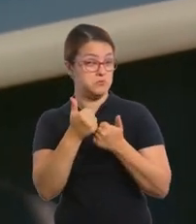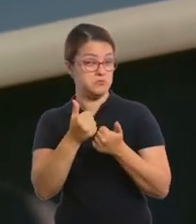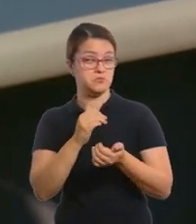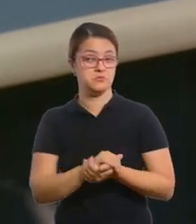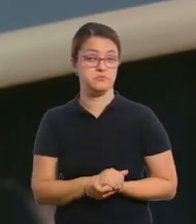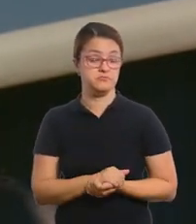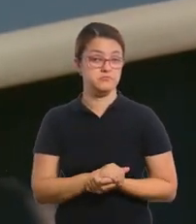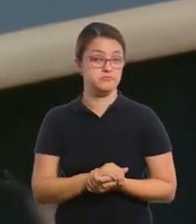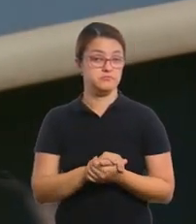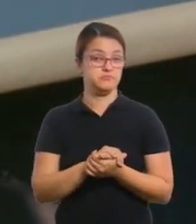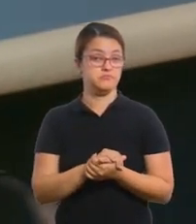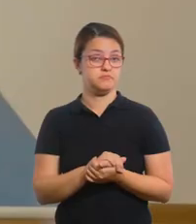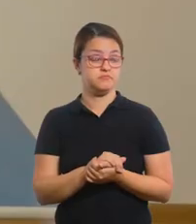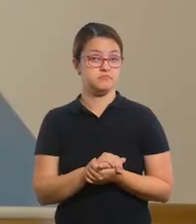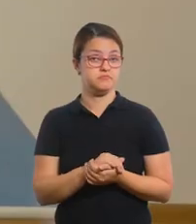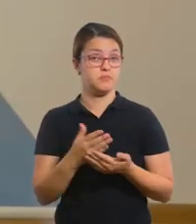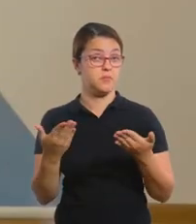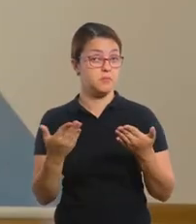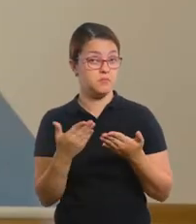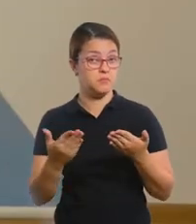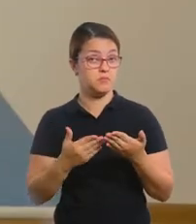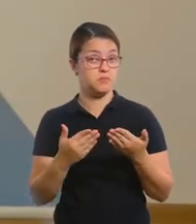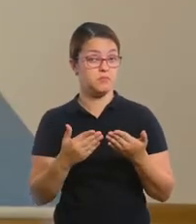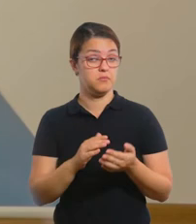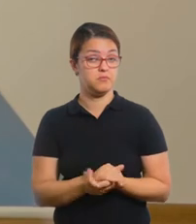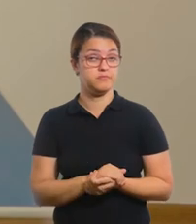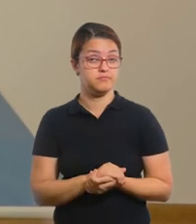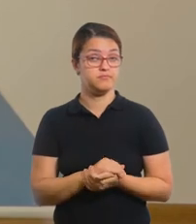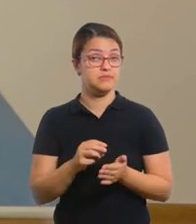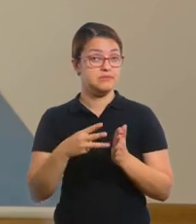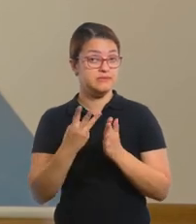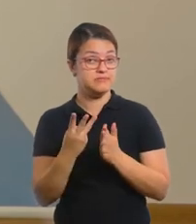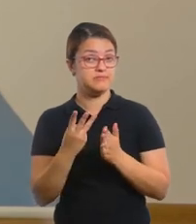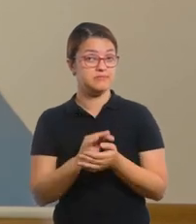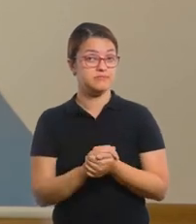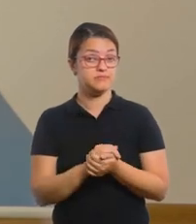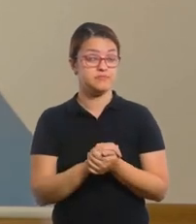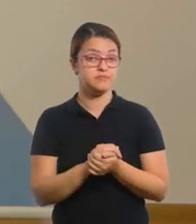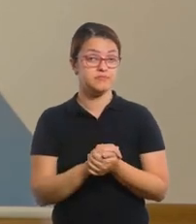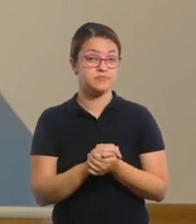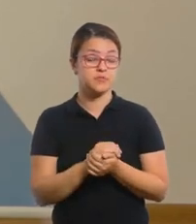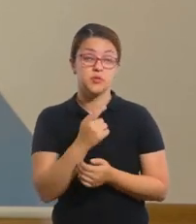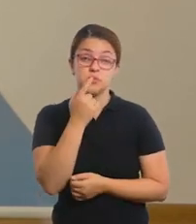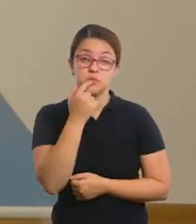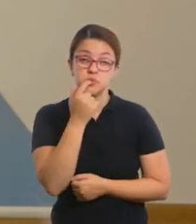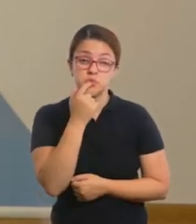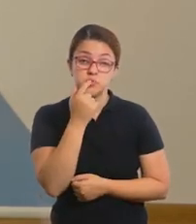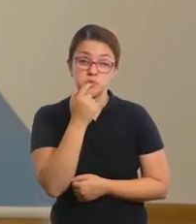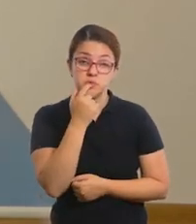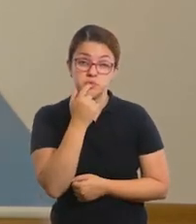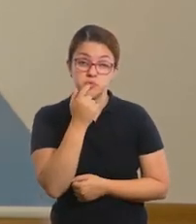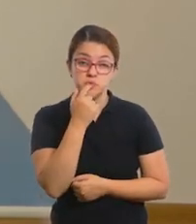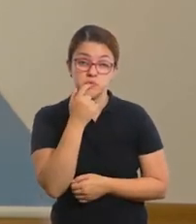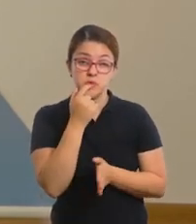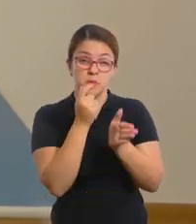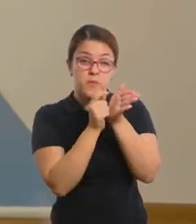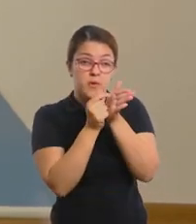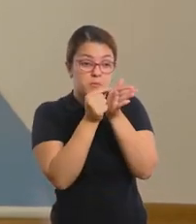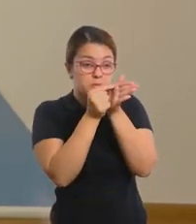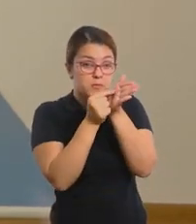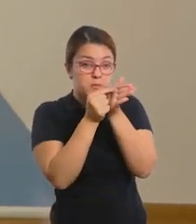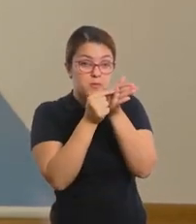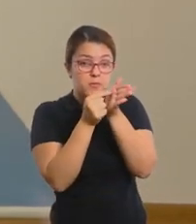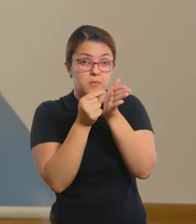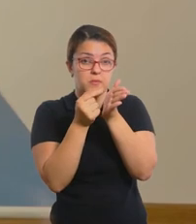Muito bem. A terceira parte da atividade, ela aqui está pedindo, pinte de vermelho os espaços entre as